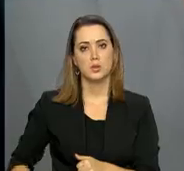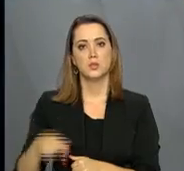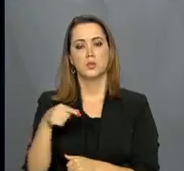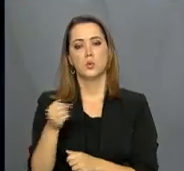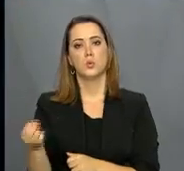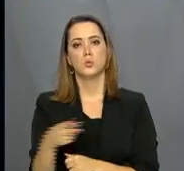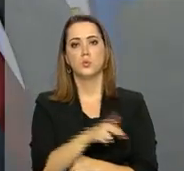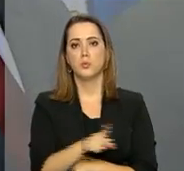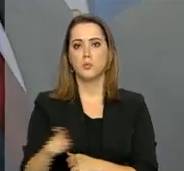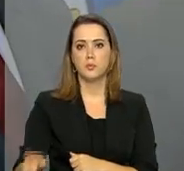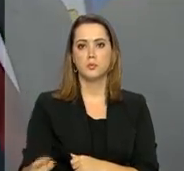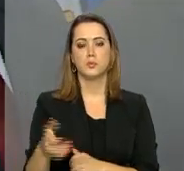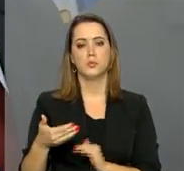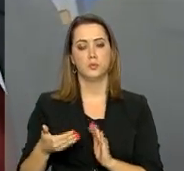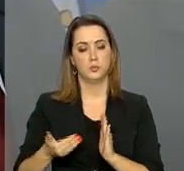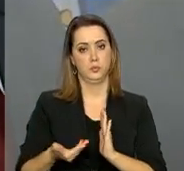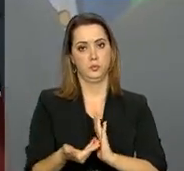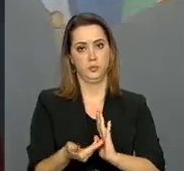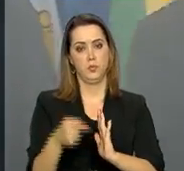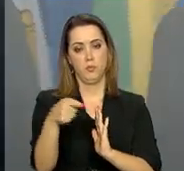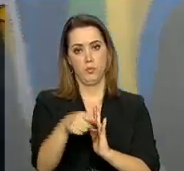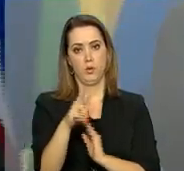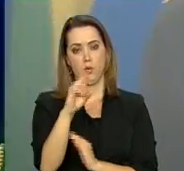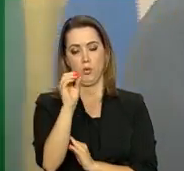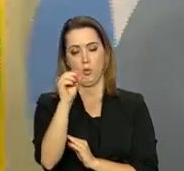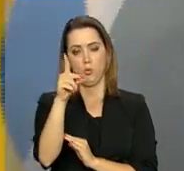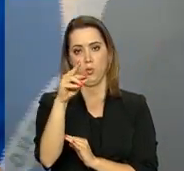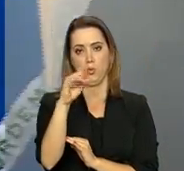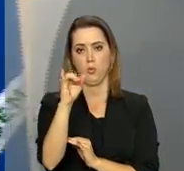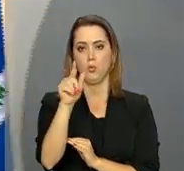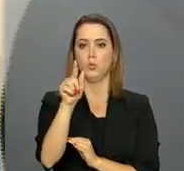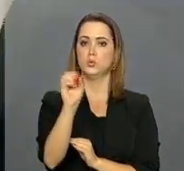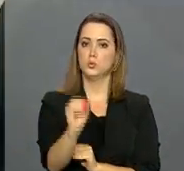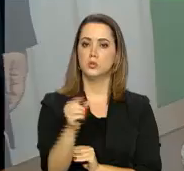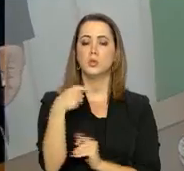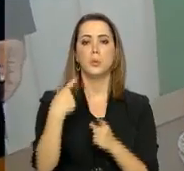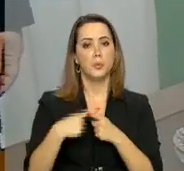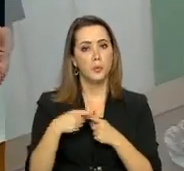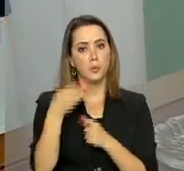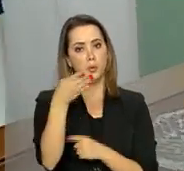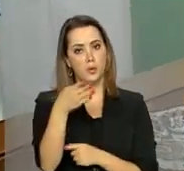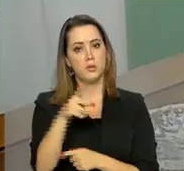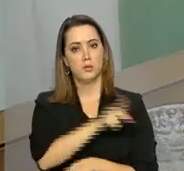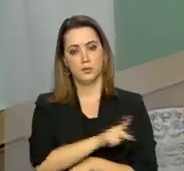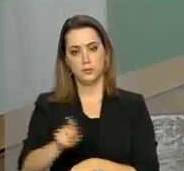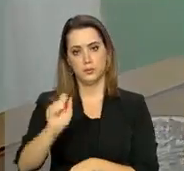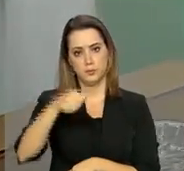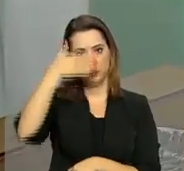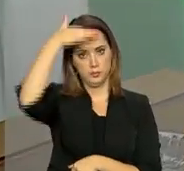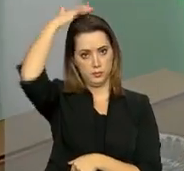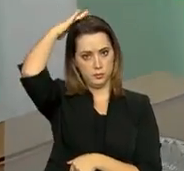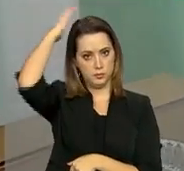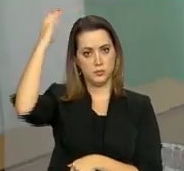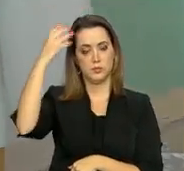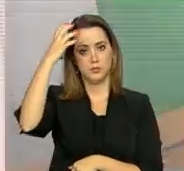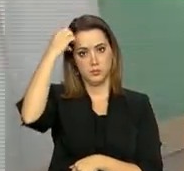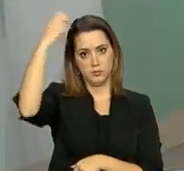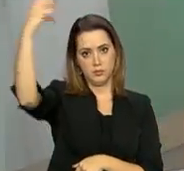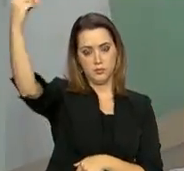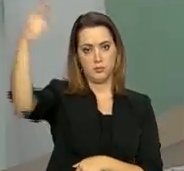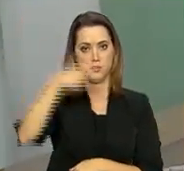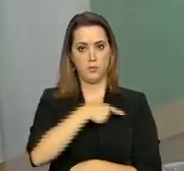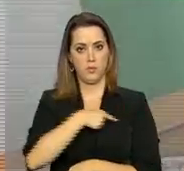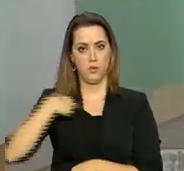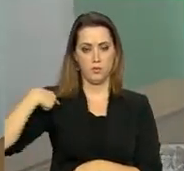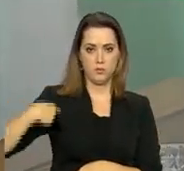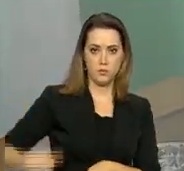da Câmara dos Deputados, Rodrigo Maia. É o que manda a Constituição, já que o presidente Michel Temer segue para a